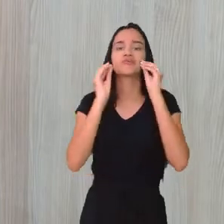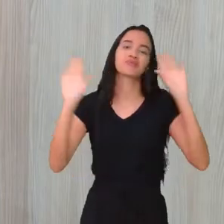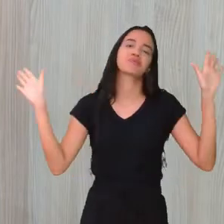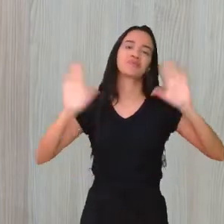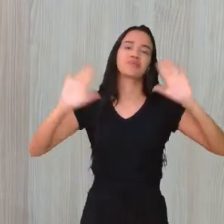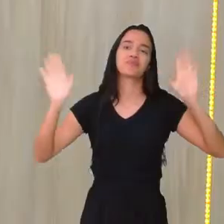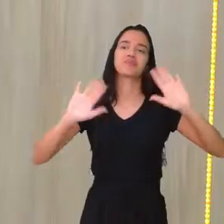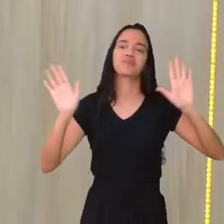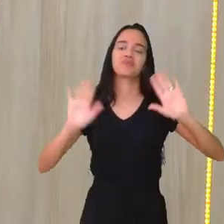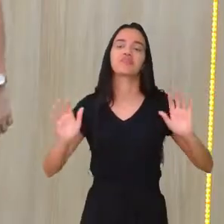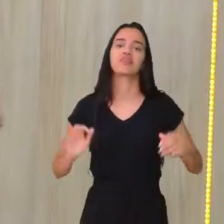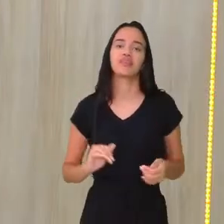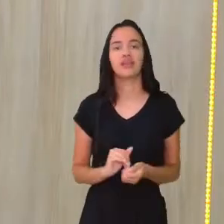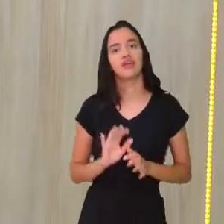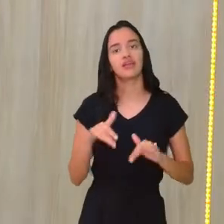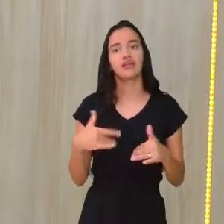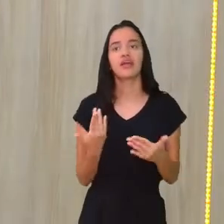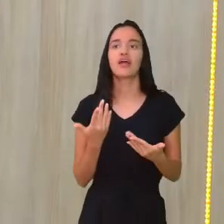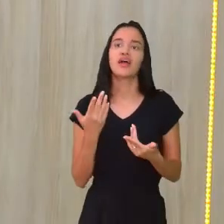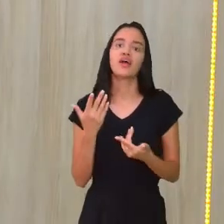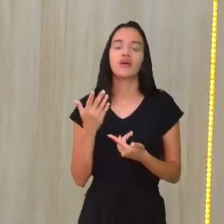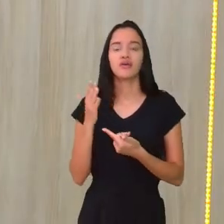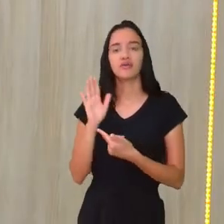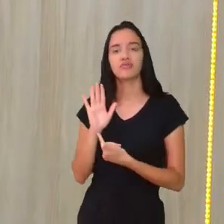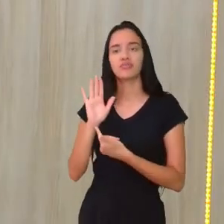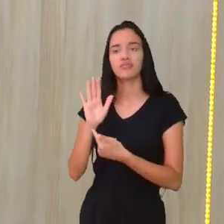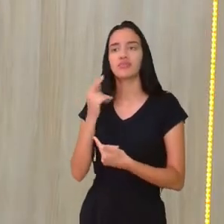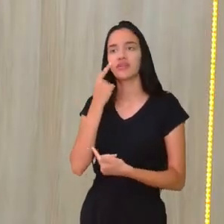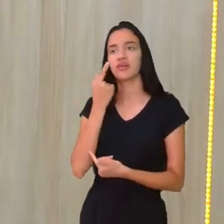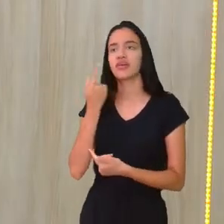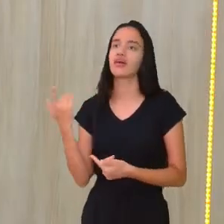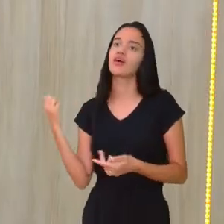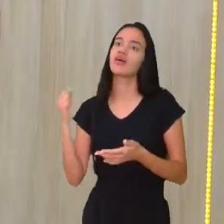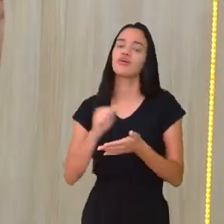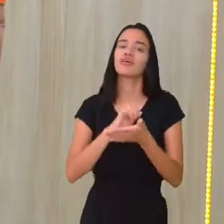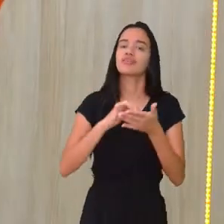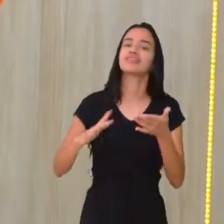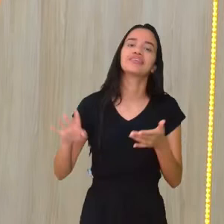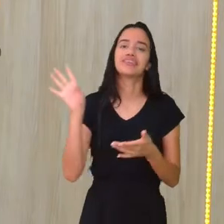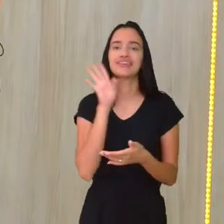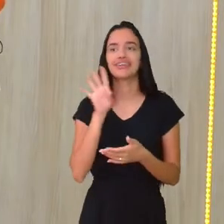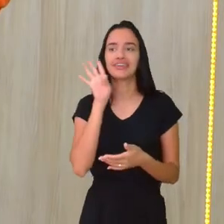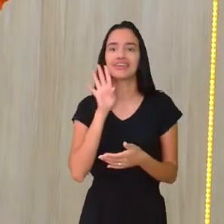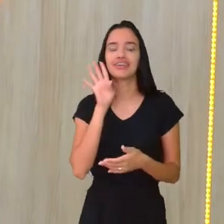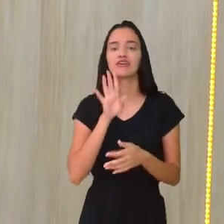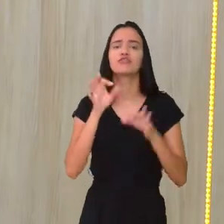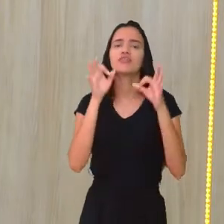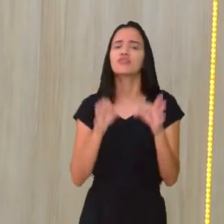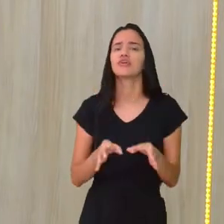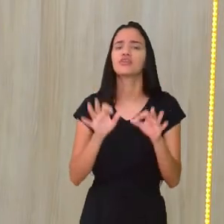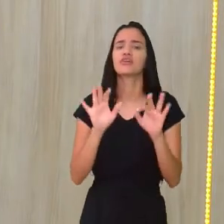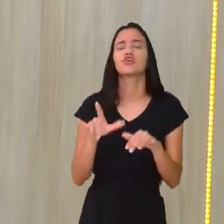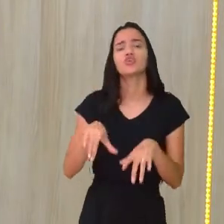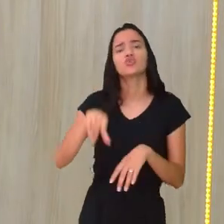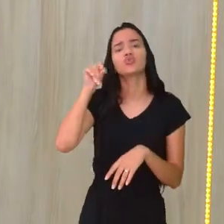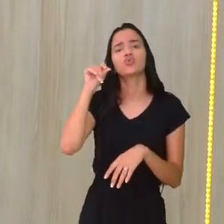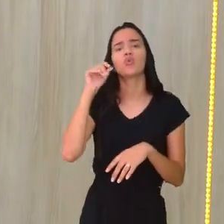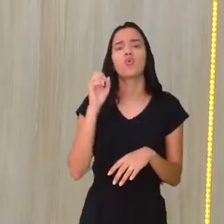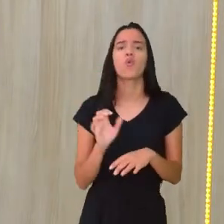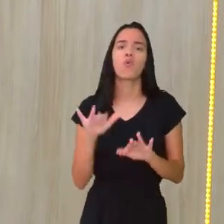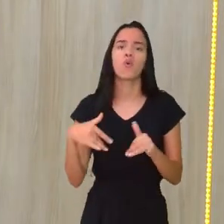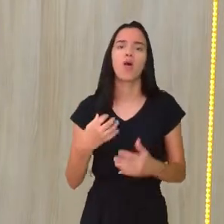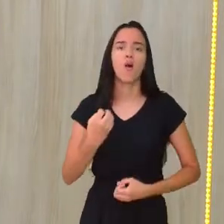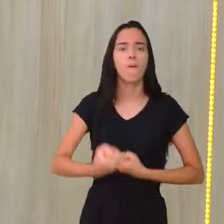próxima. Então, pessoal, agora eu deixo aqui com vocês uma atividade bem legal, não é? Escolha um poema, observando